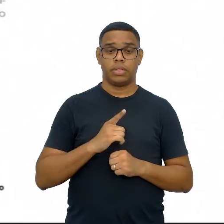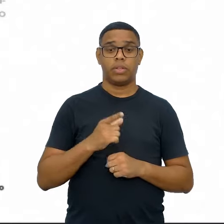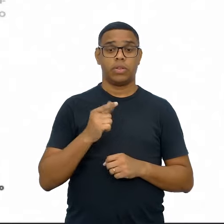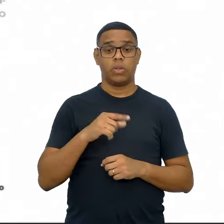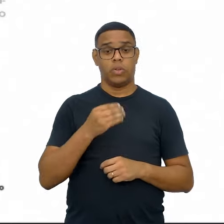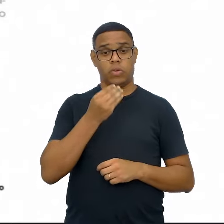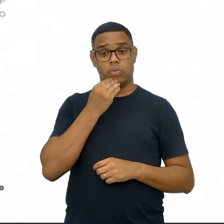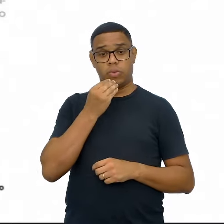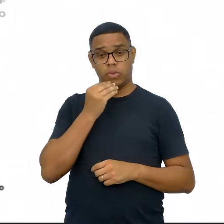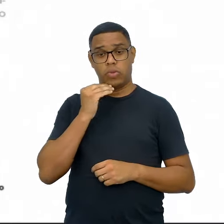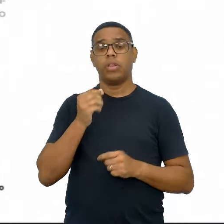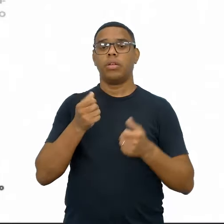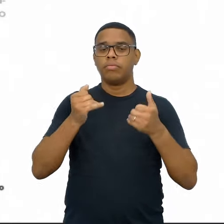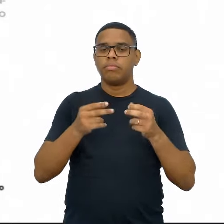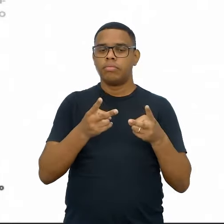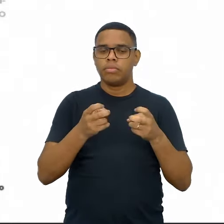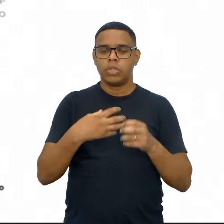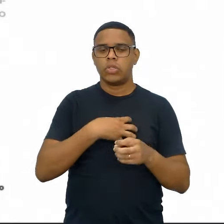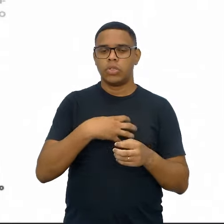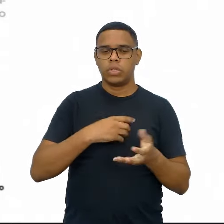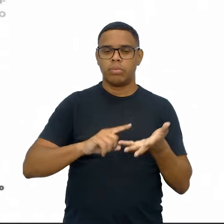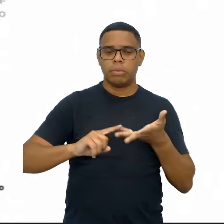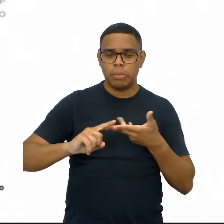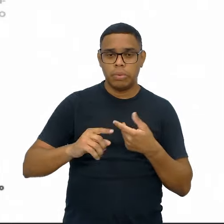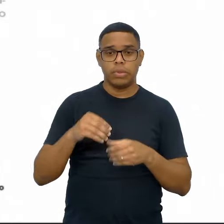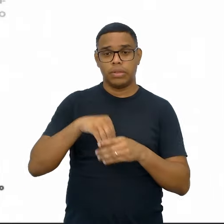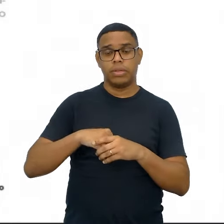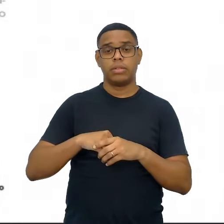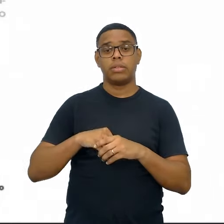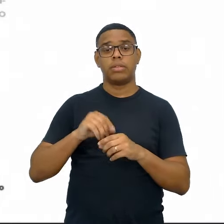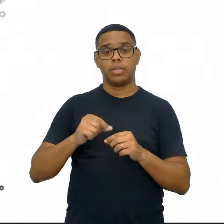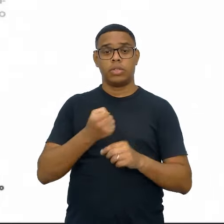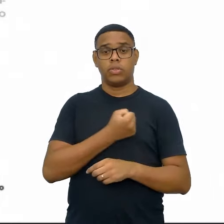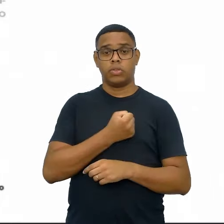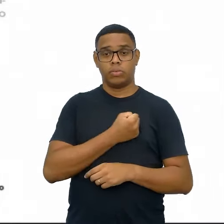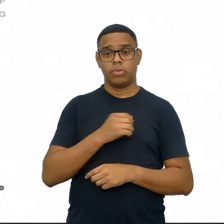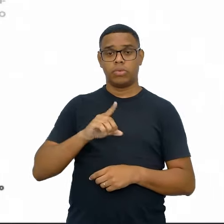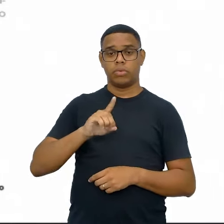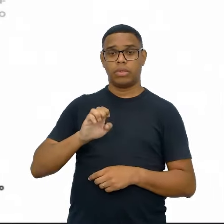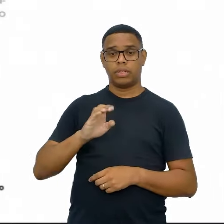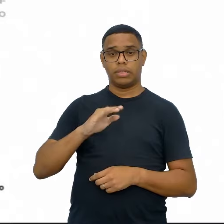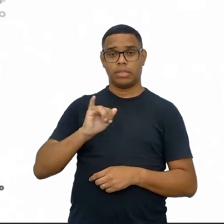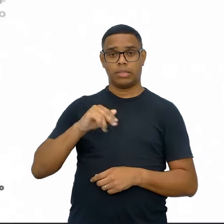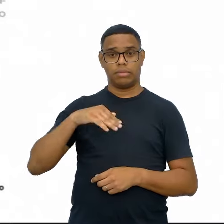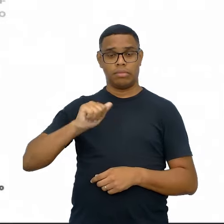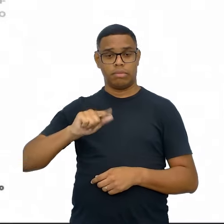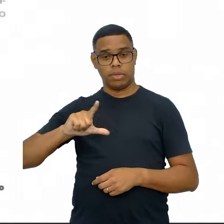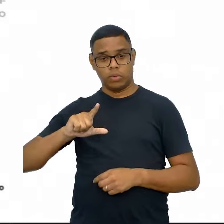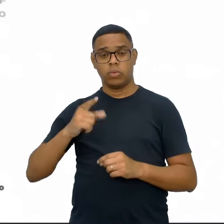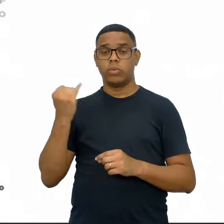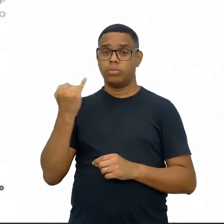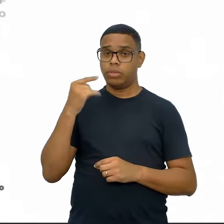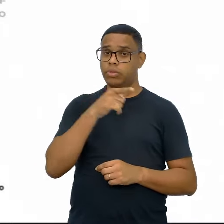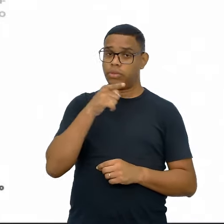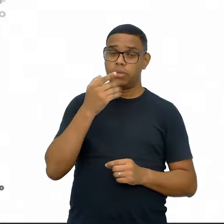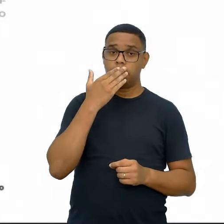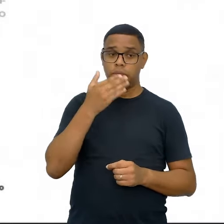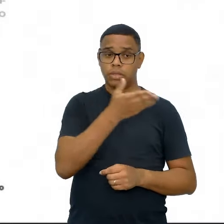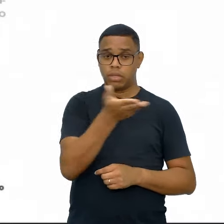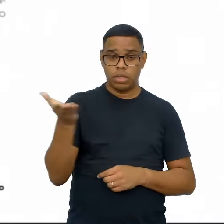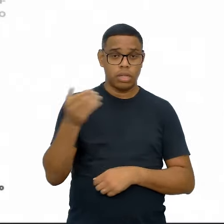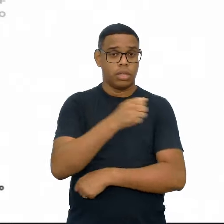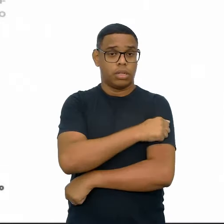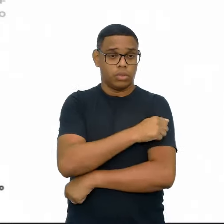uma oportunidade de explorar as características, né, do sistema de numeração decimal. E é importante que você peça que os